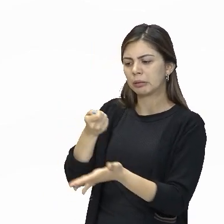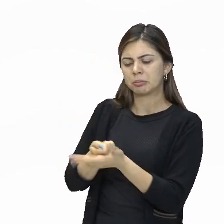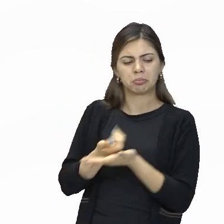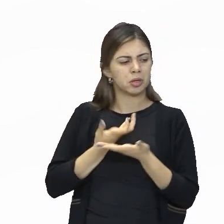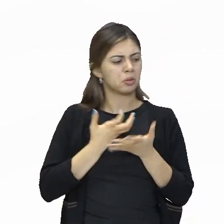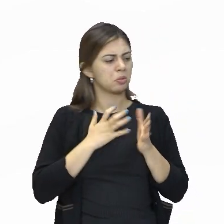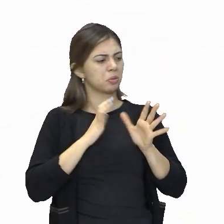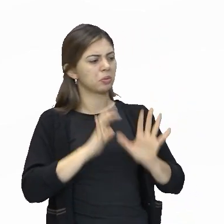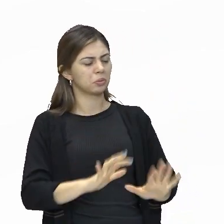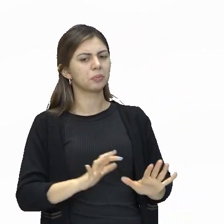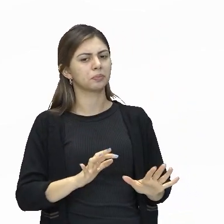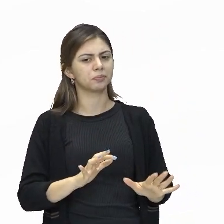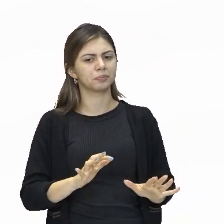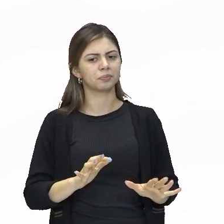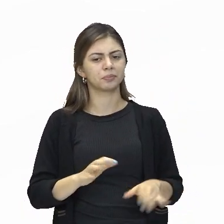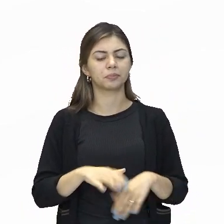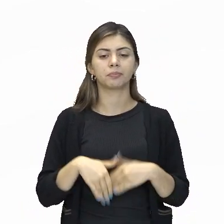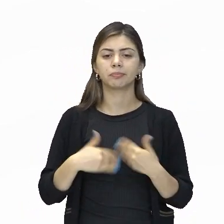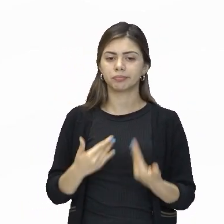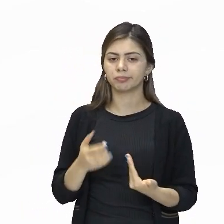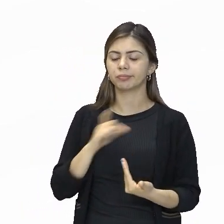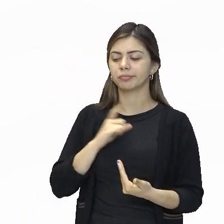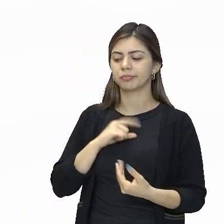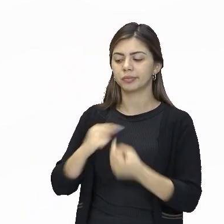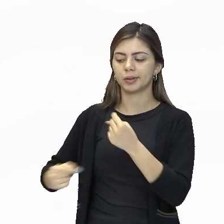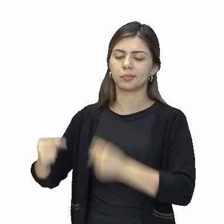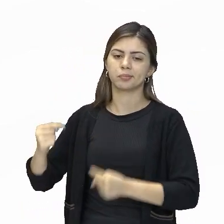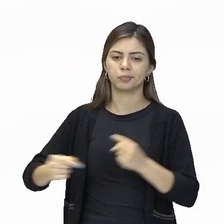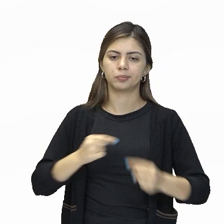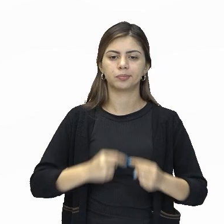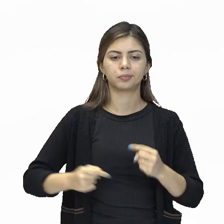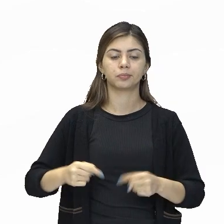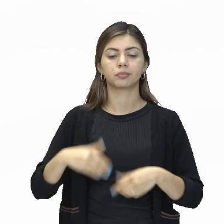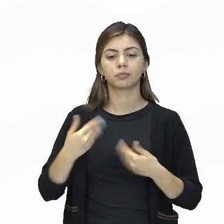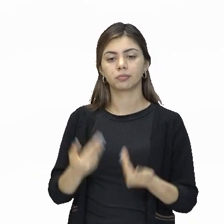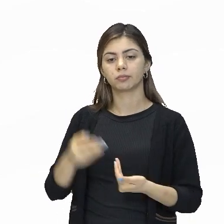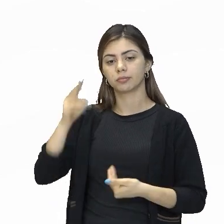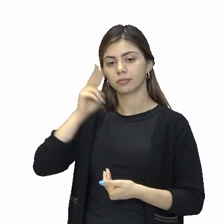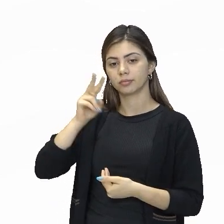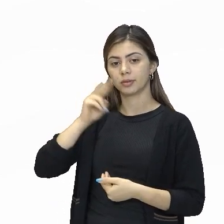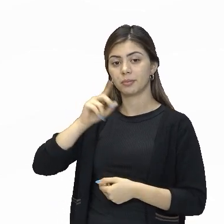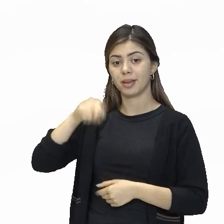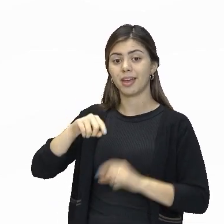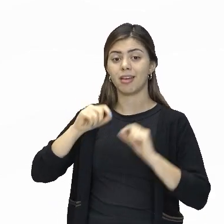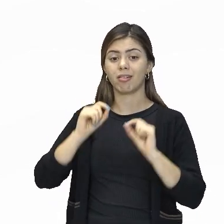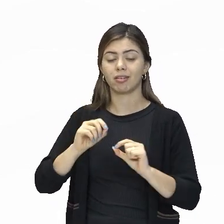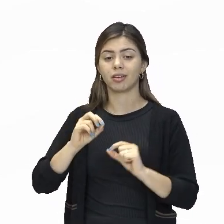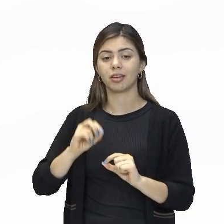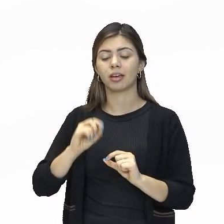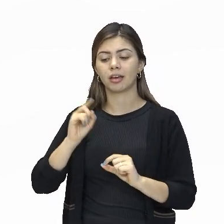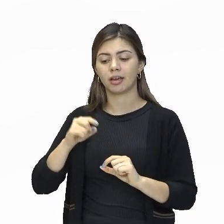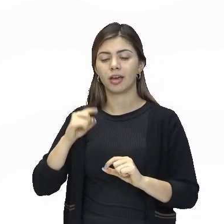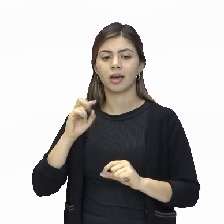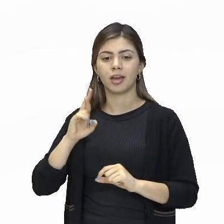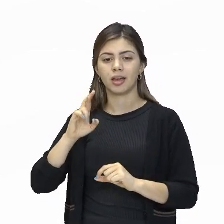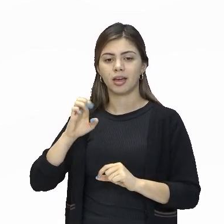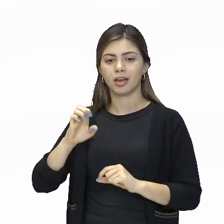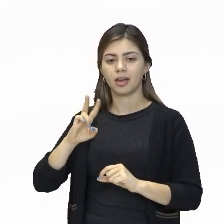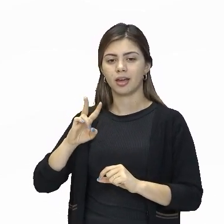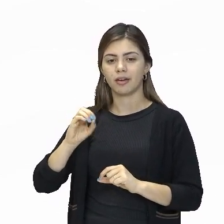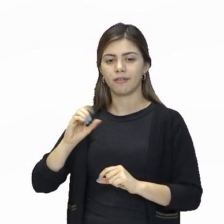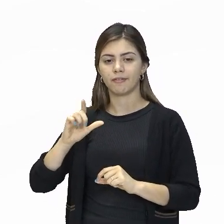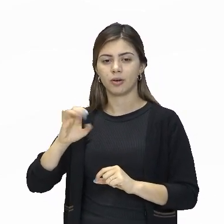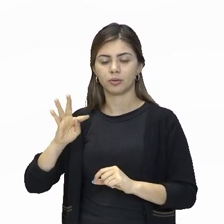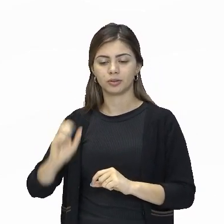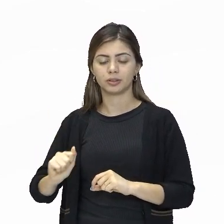que estavam acontecendo. Então, ali, eles se organizaram. Lembrando, né, que era só uma revolta. Hoje, o